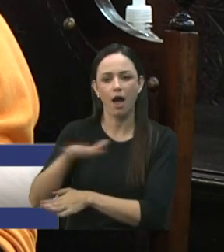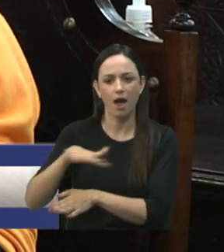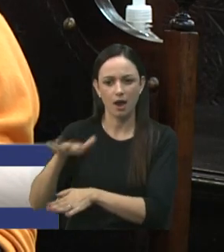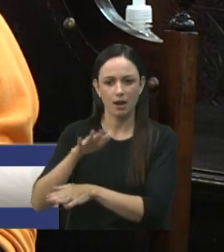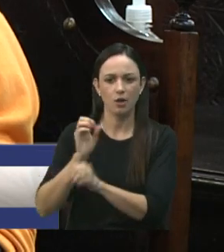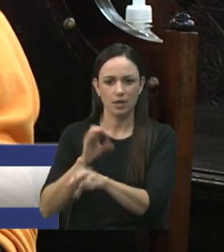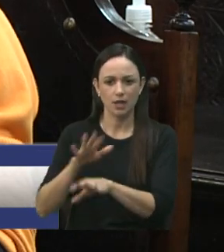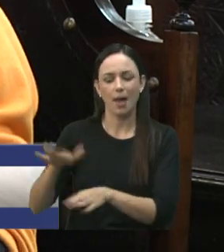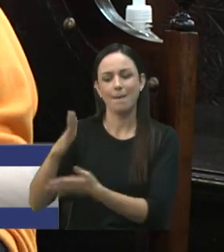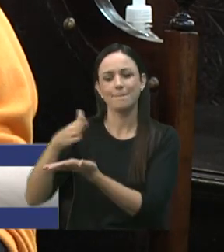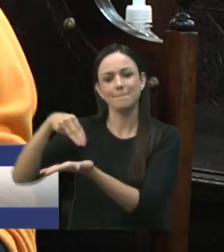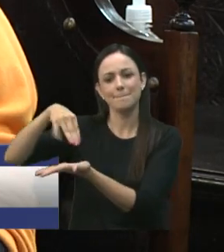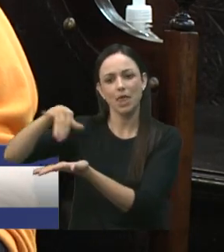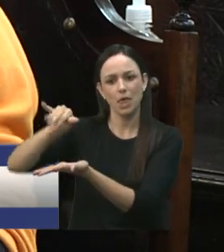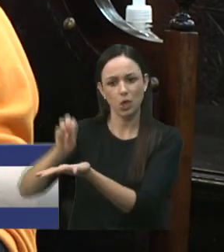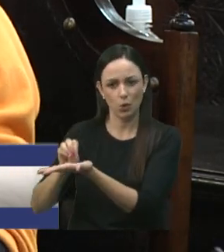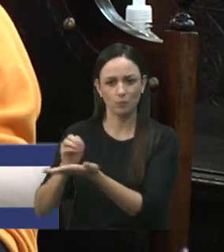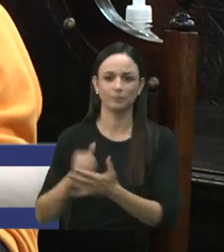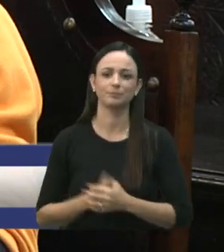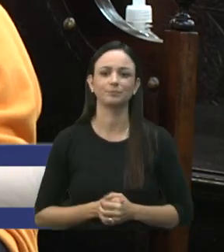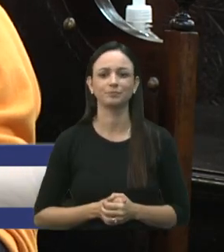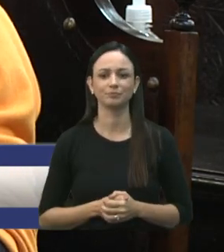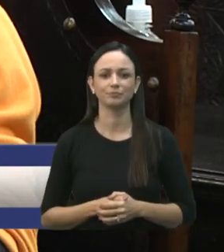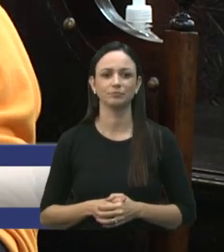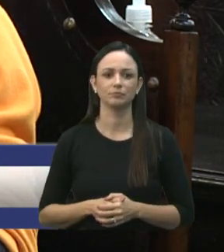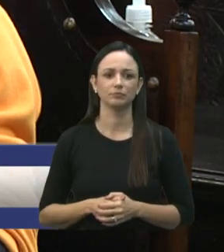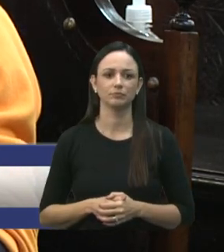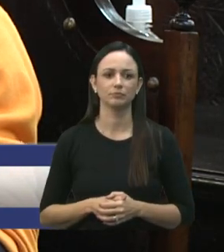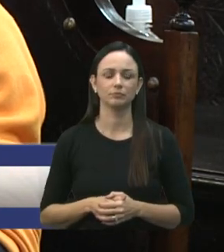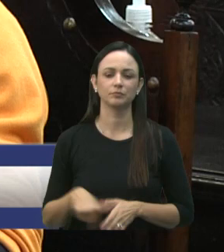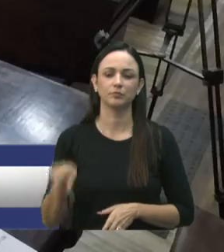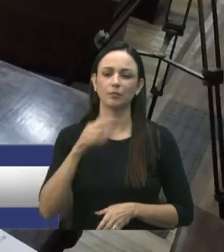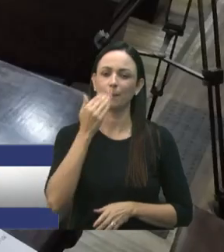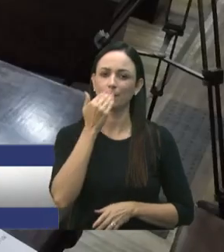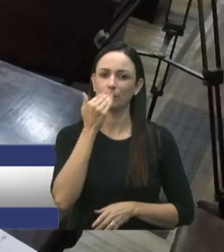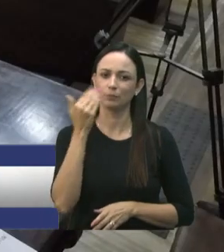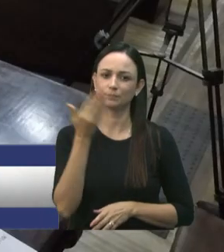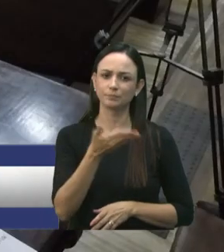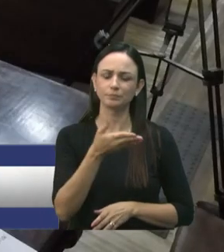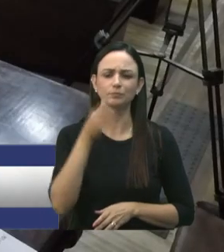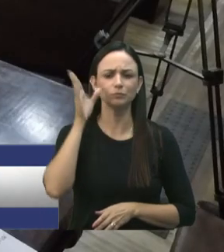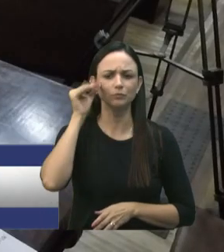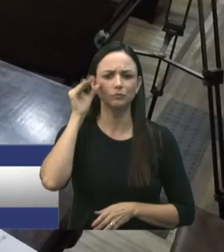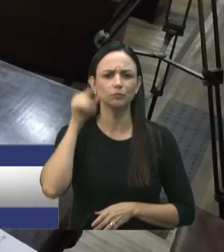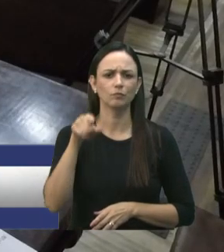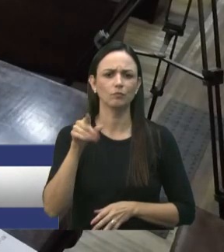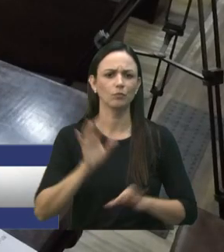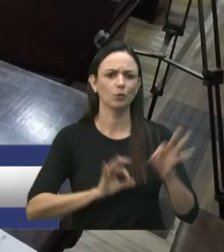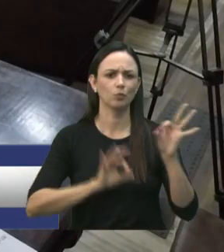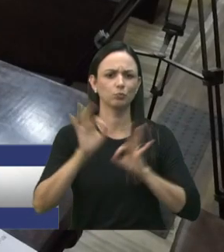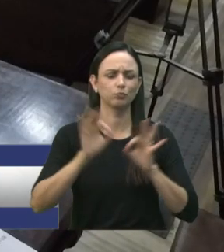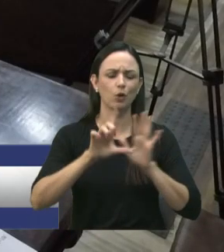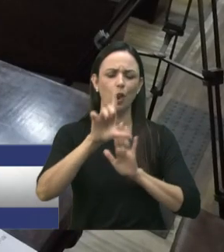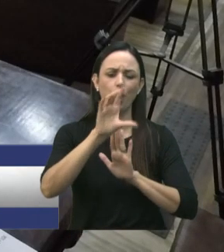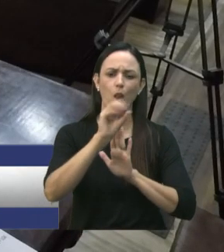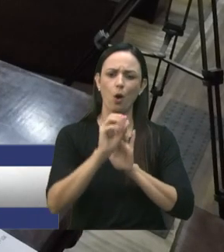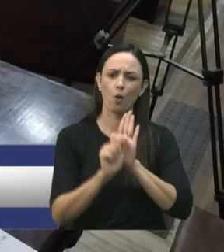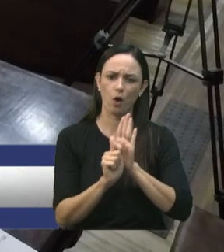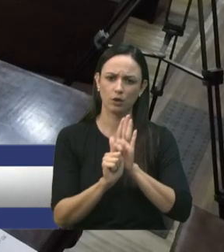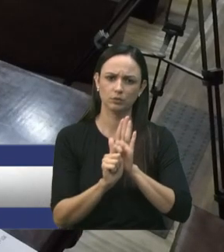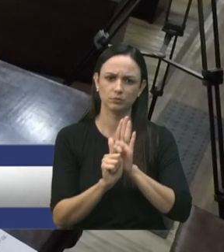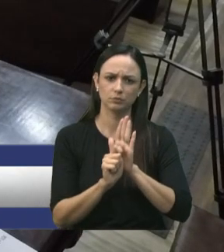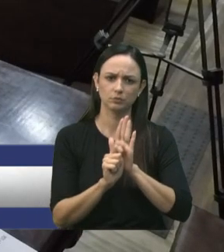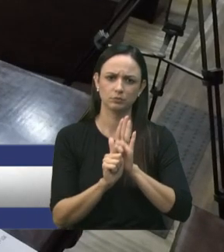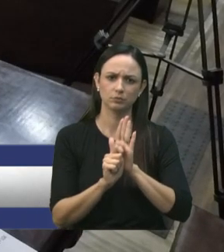meio. Secretário, só uma curiosidade. Na elaboração da LOA, não